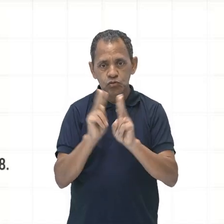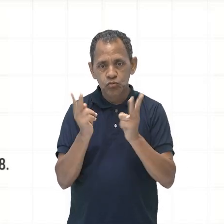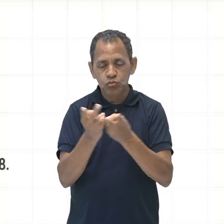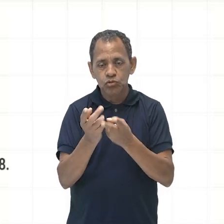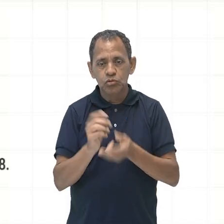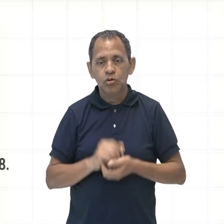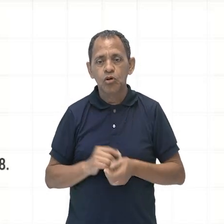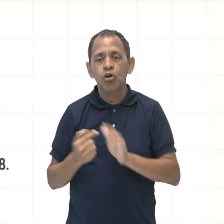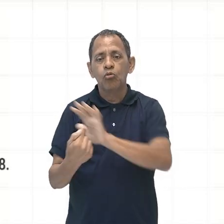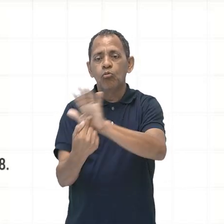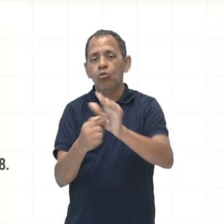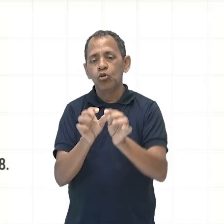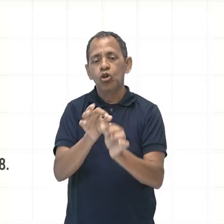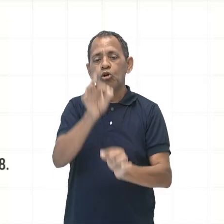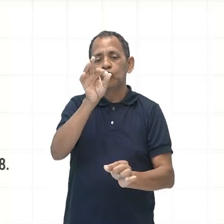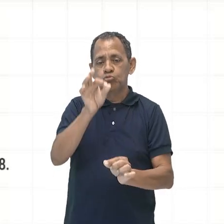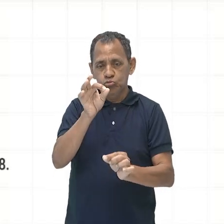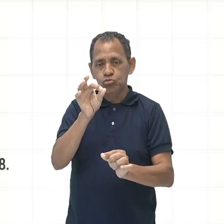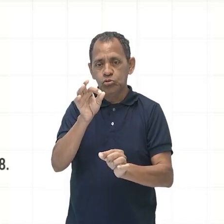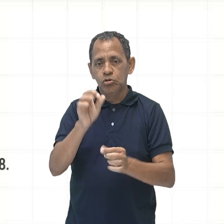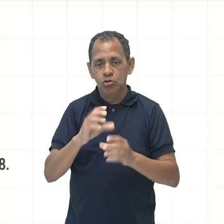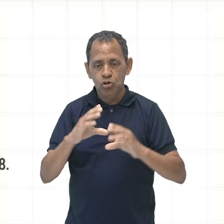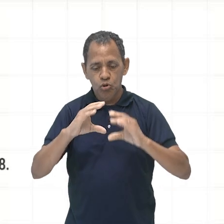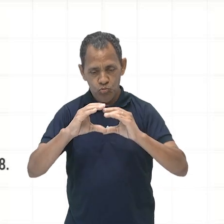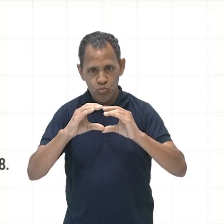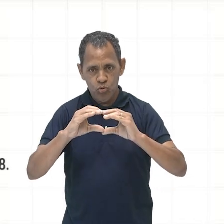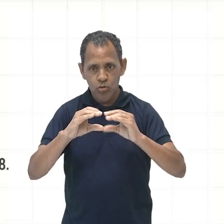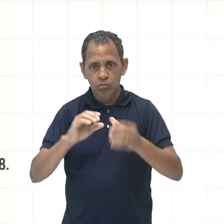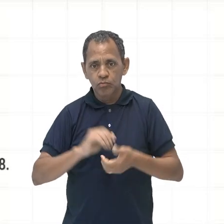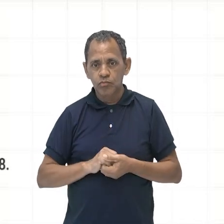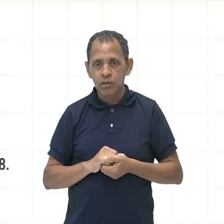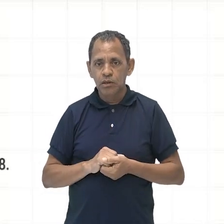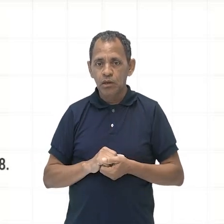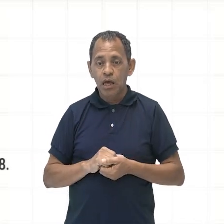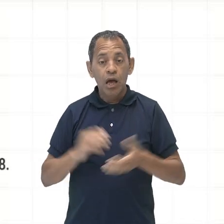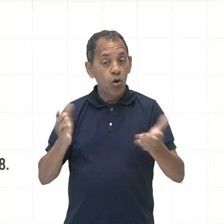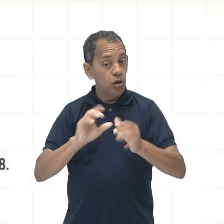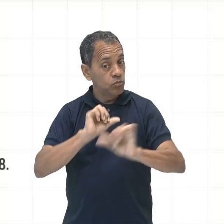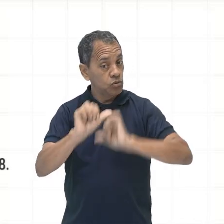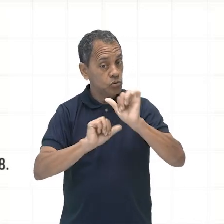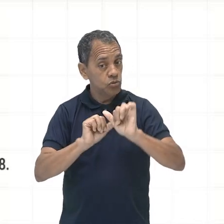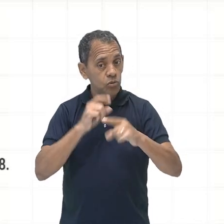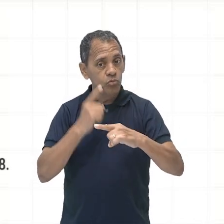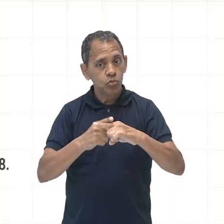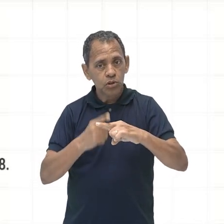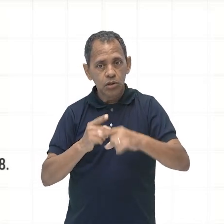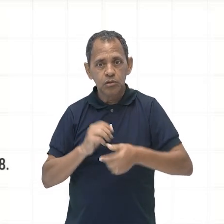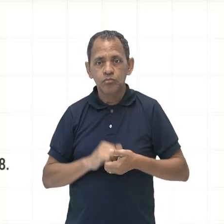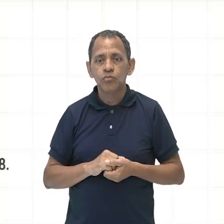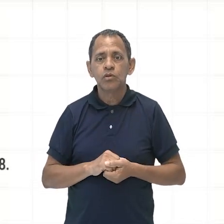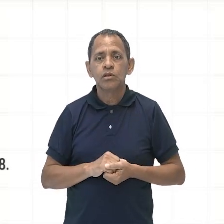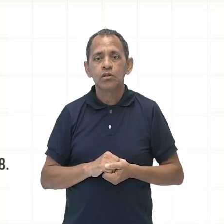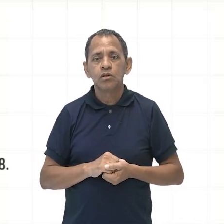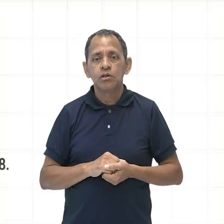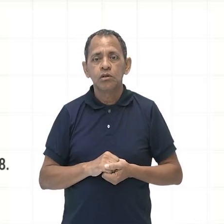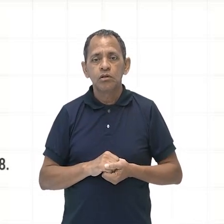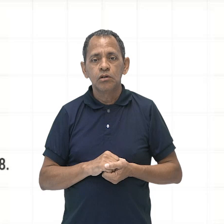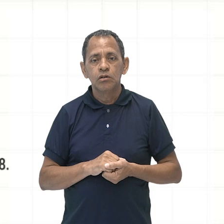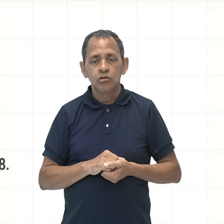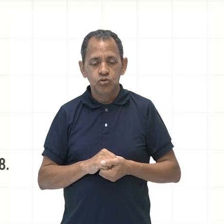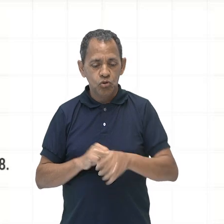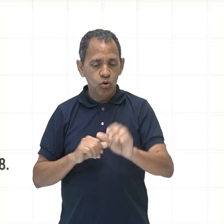da altura desse bloco retangular. Agora, mudou um pouco, né? Por quê? Eu só conheço